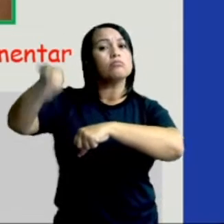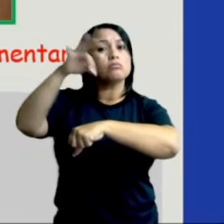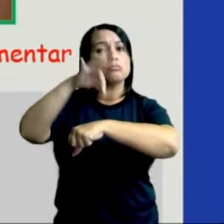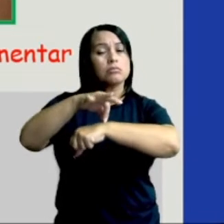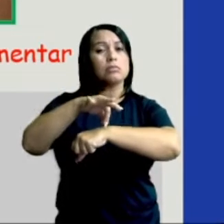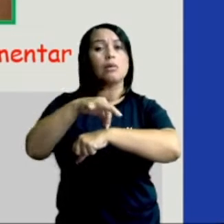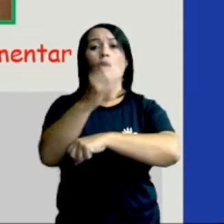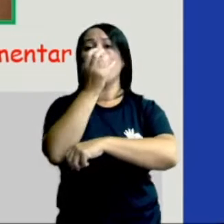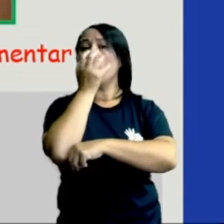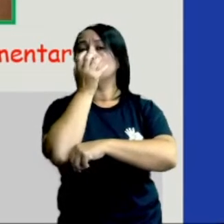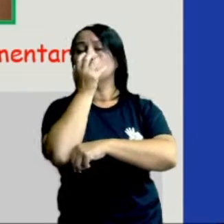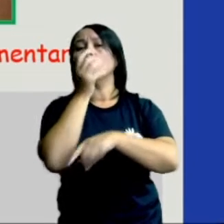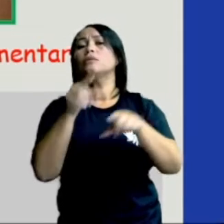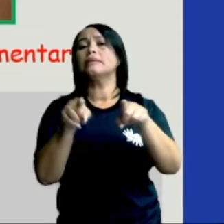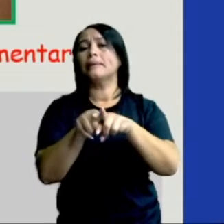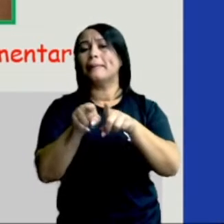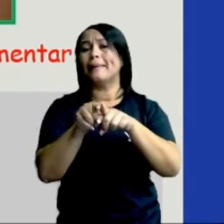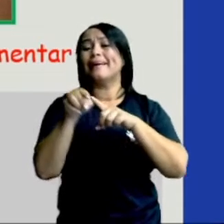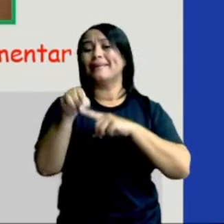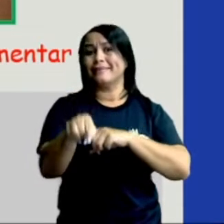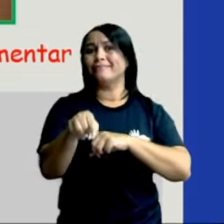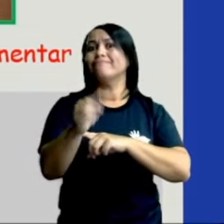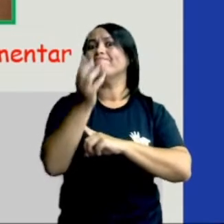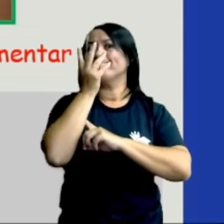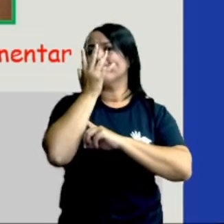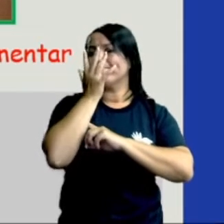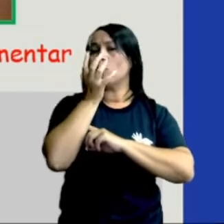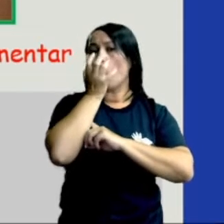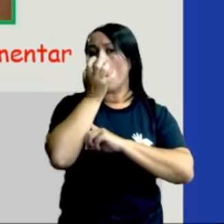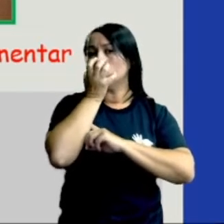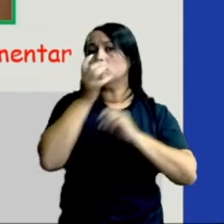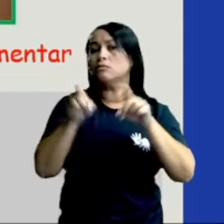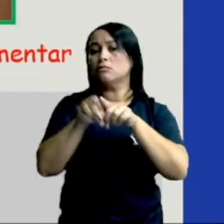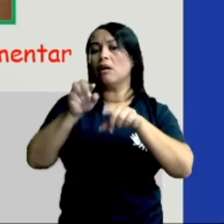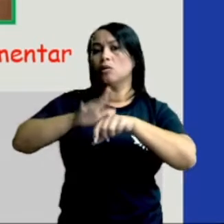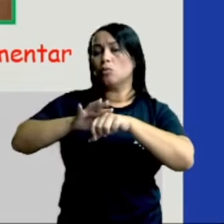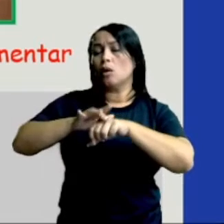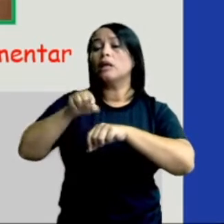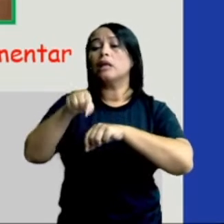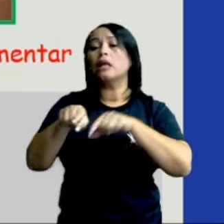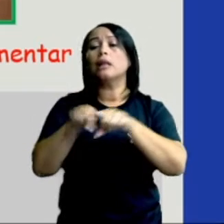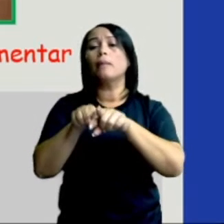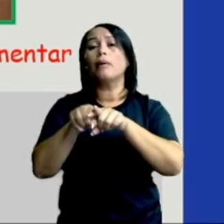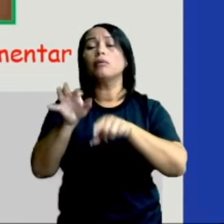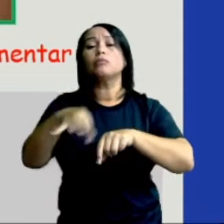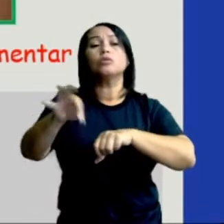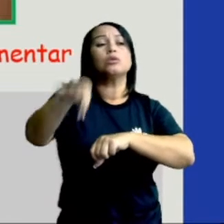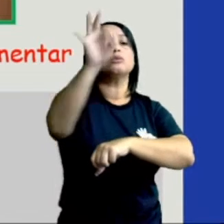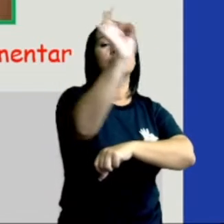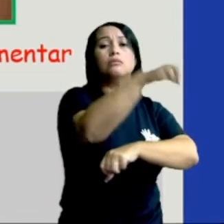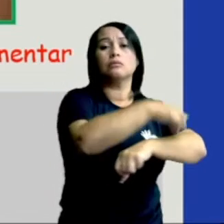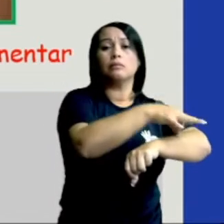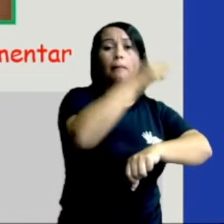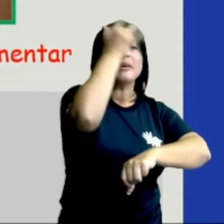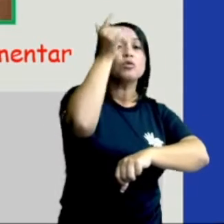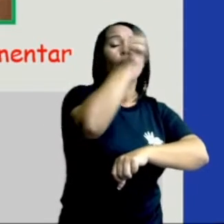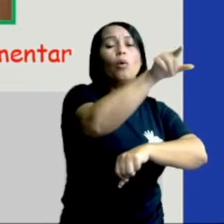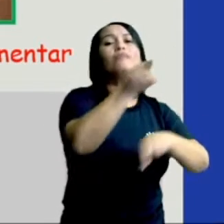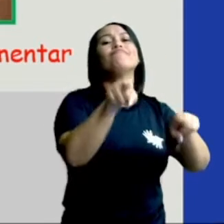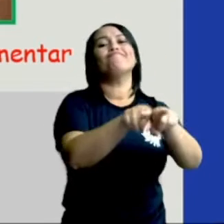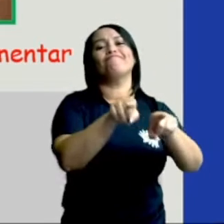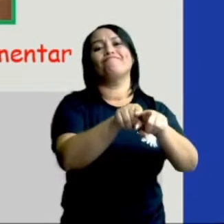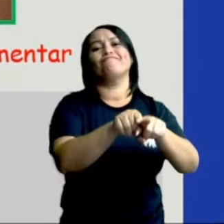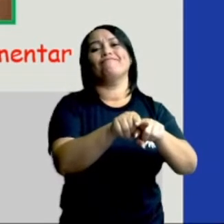esse cão e vai ficar infectado com a leishmaniose, se ele depois picar um ser humano, o ser humano também vai